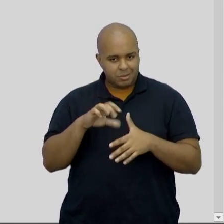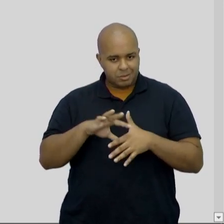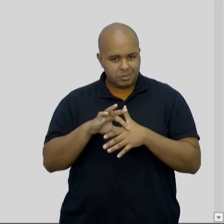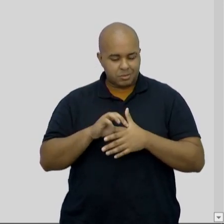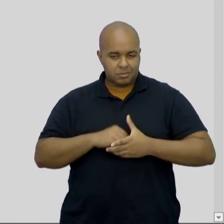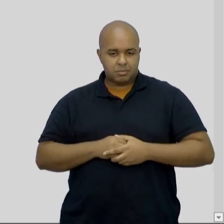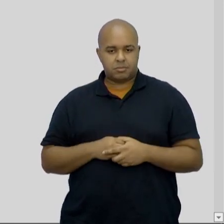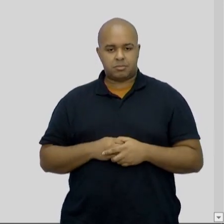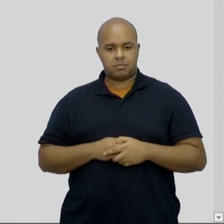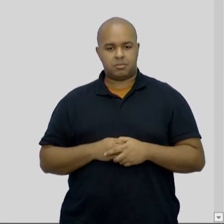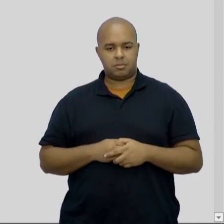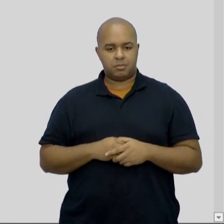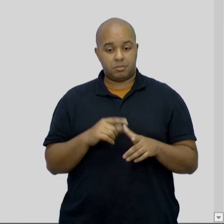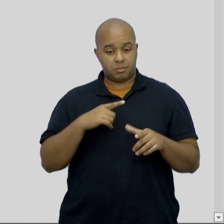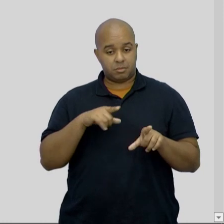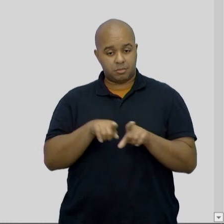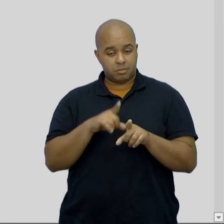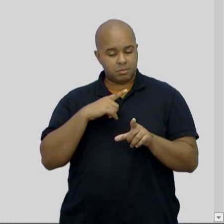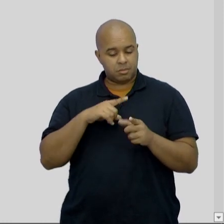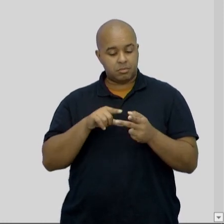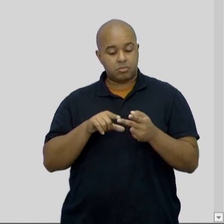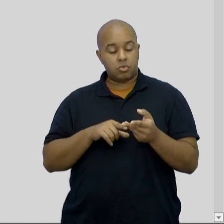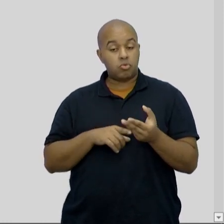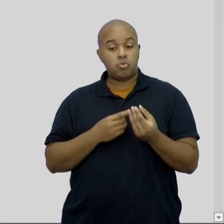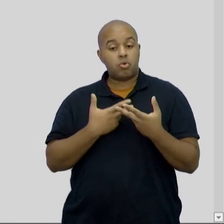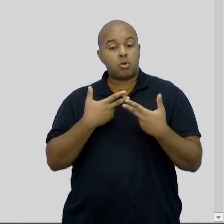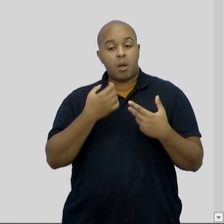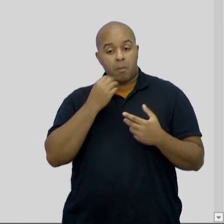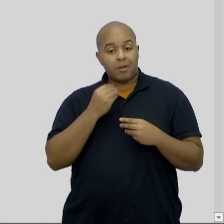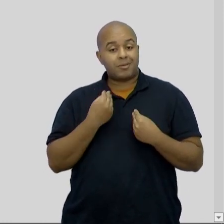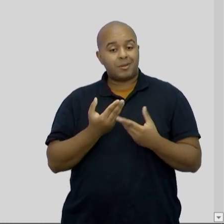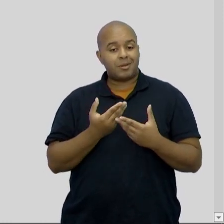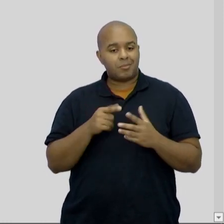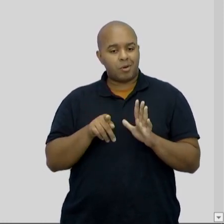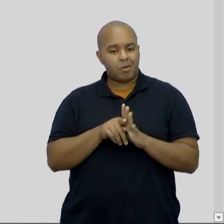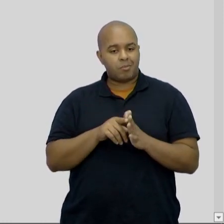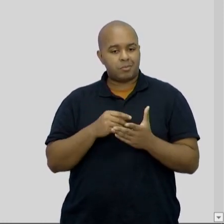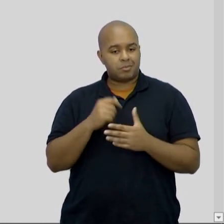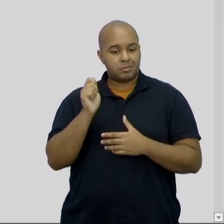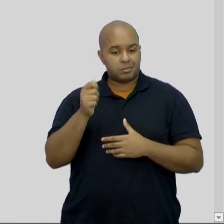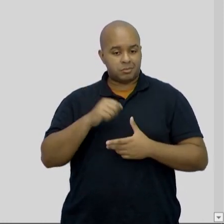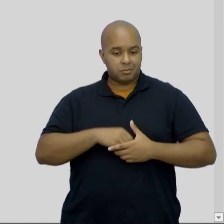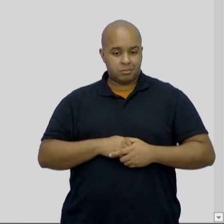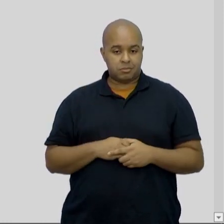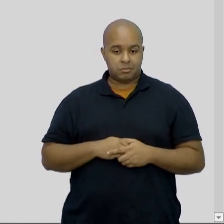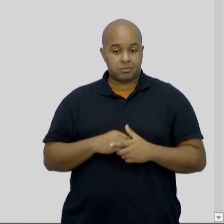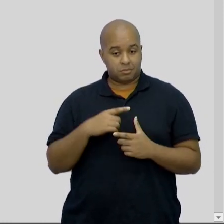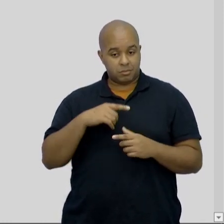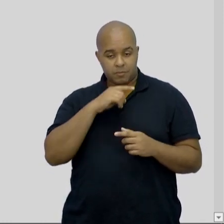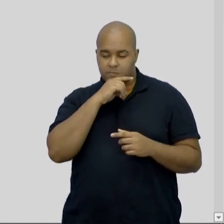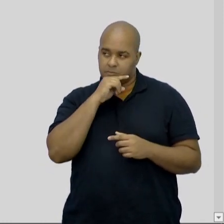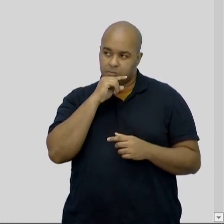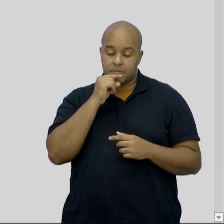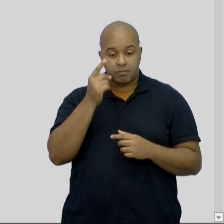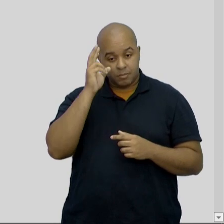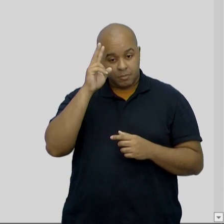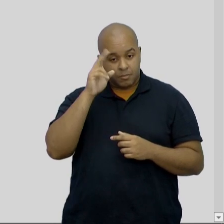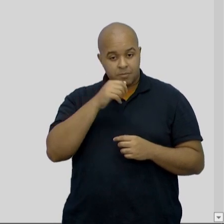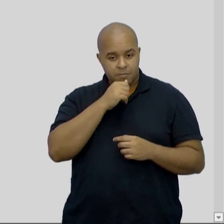líder. E nós temos o benefício da carta de líder. E tem um lembrete aqui